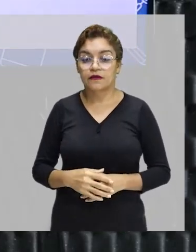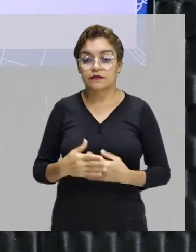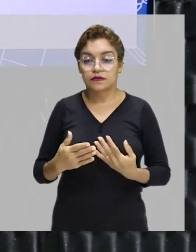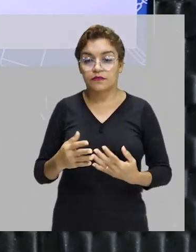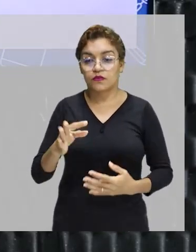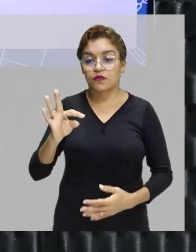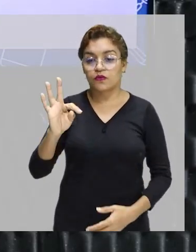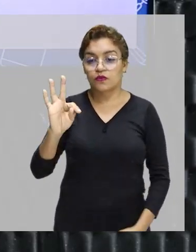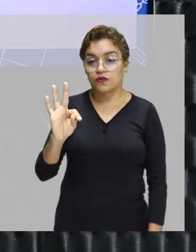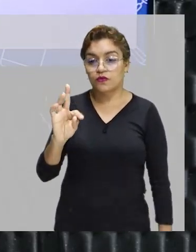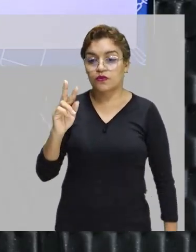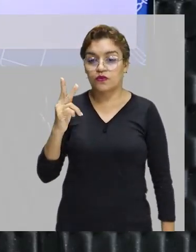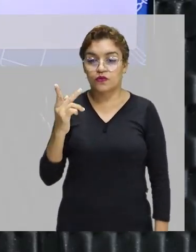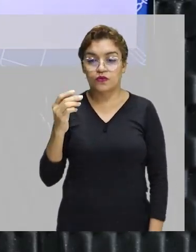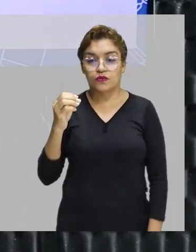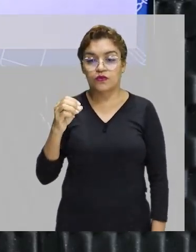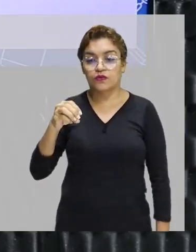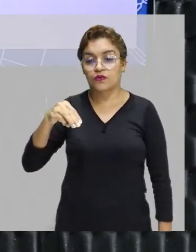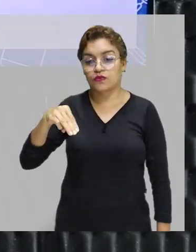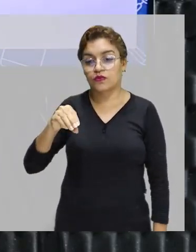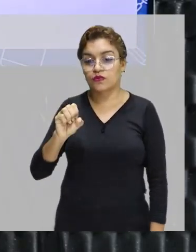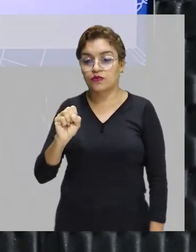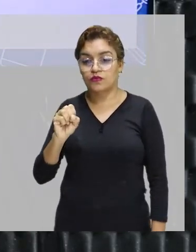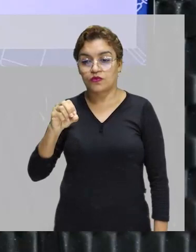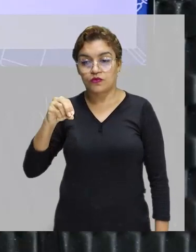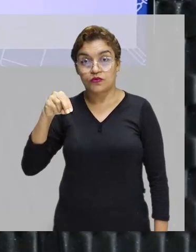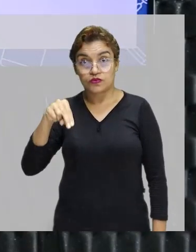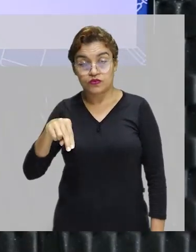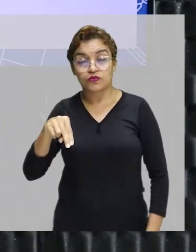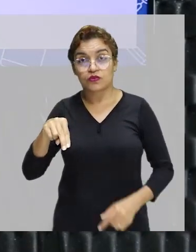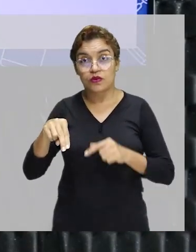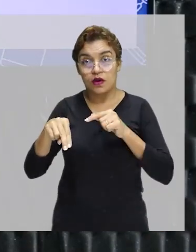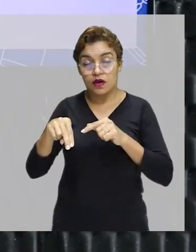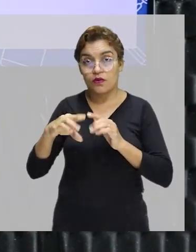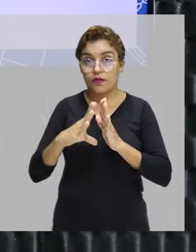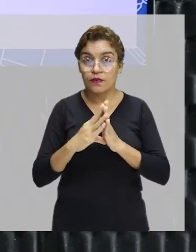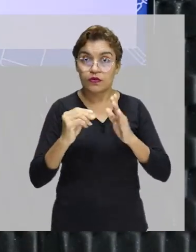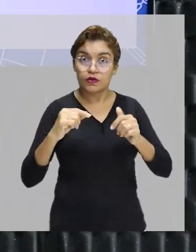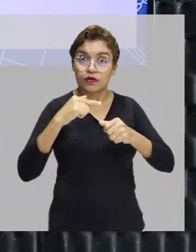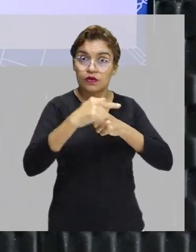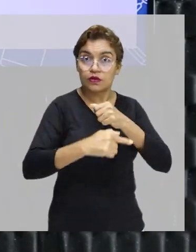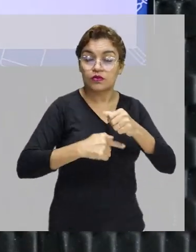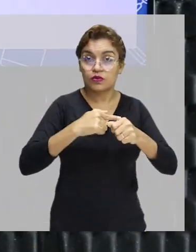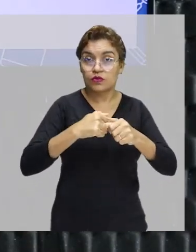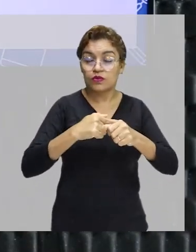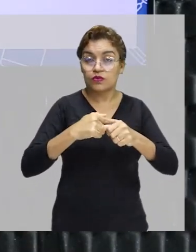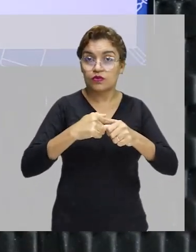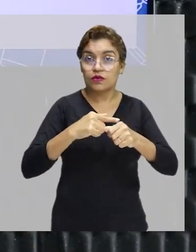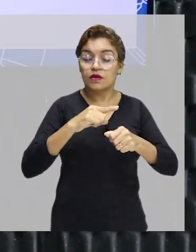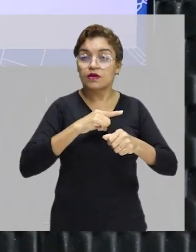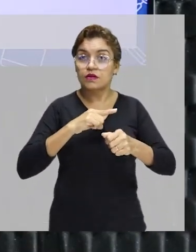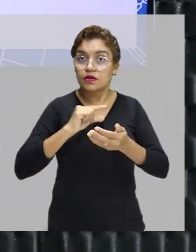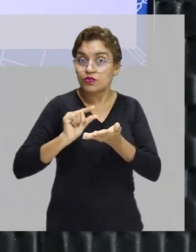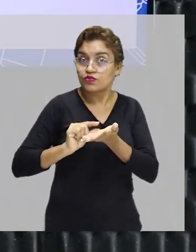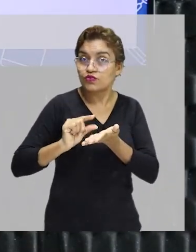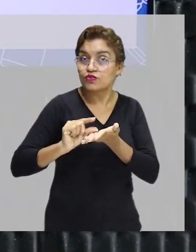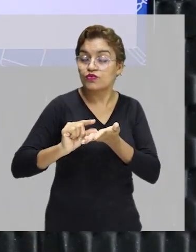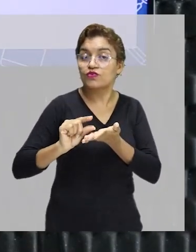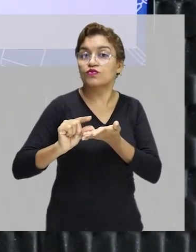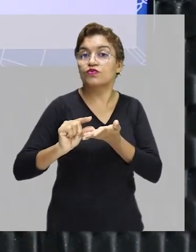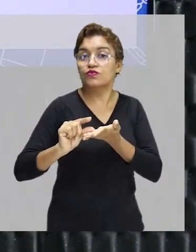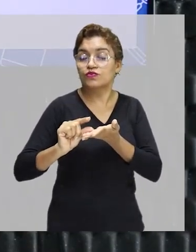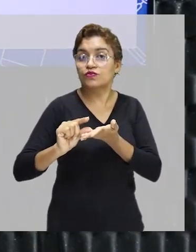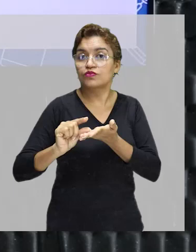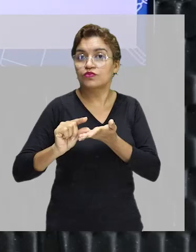Thomson dado a ele, né, o modelo atômico onde trouxe a ideia de partículas